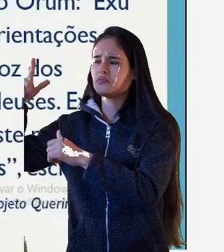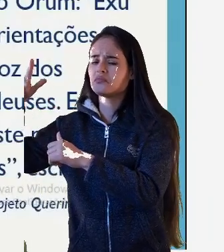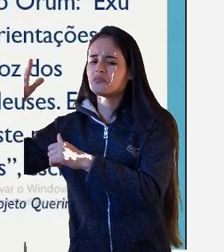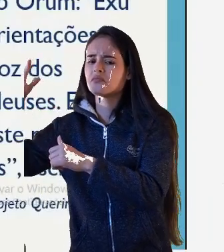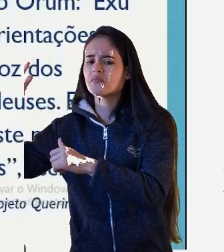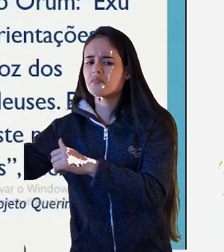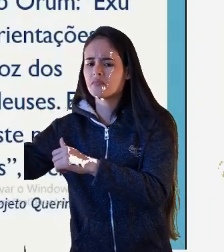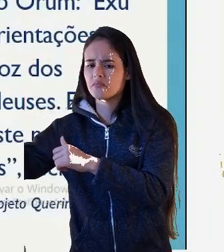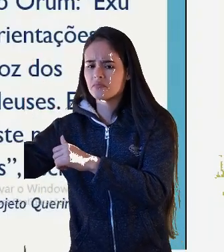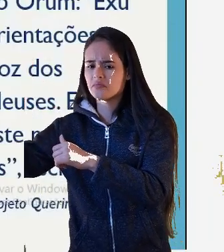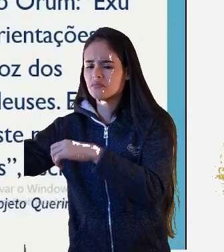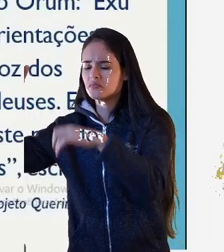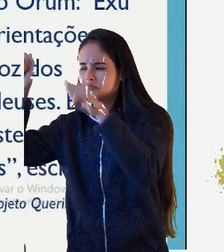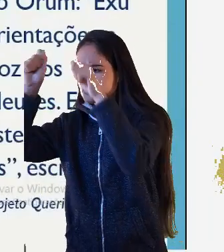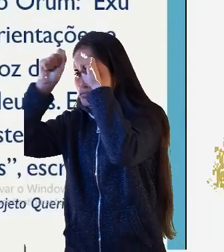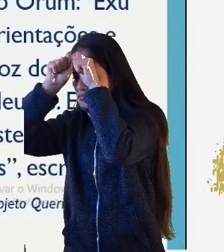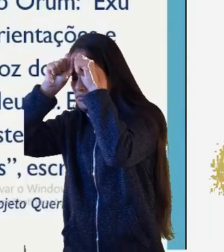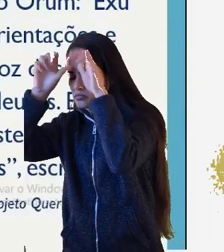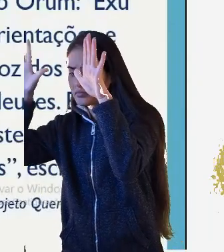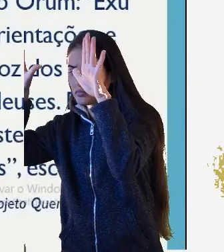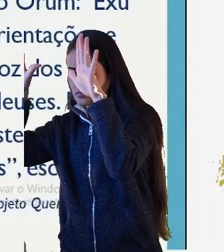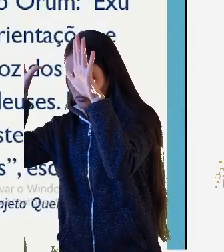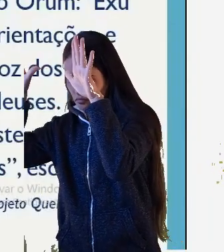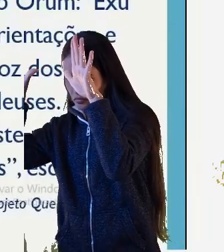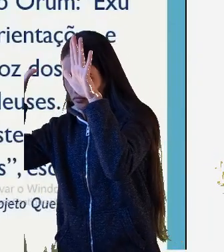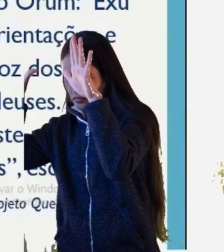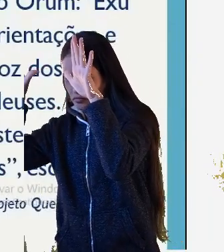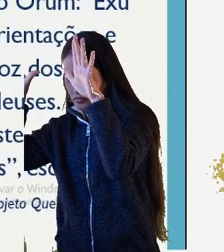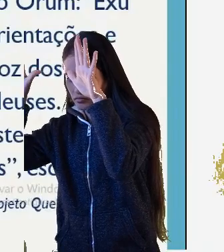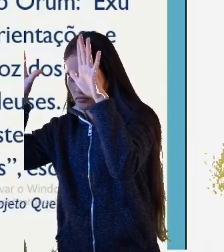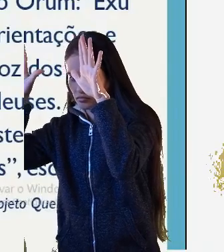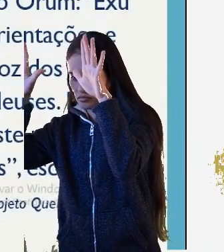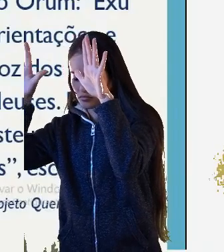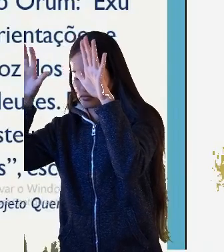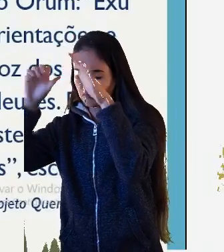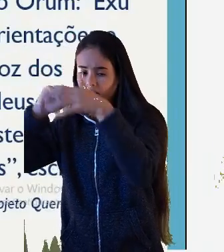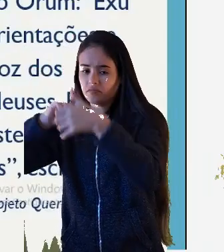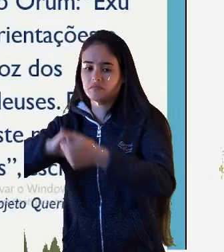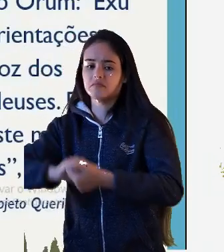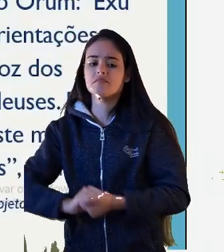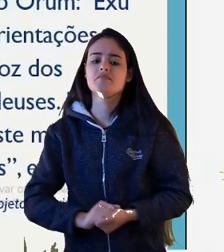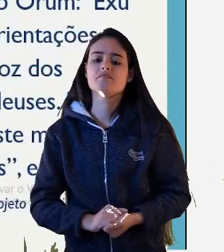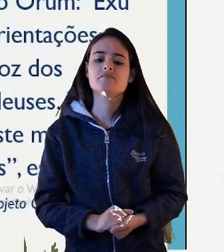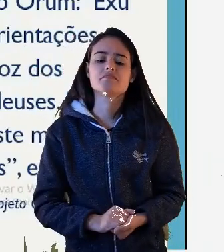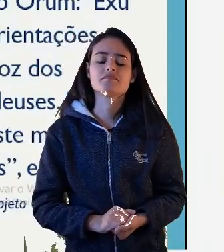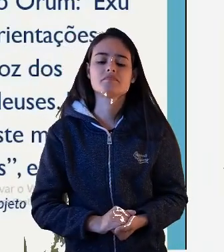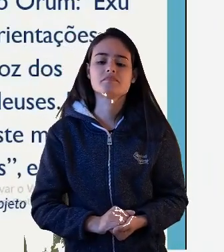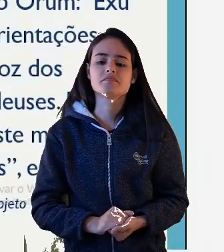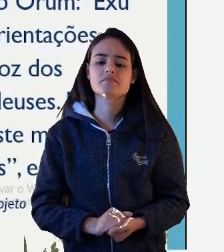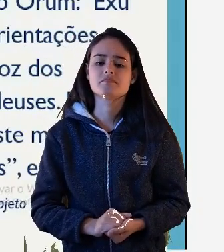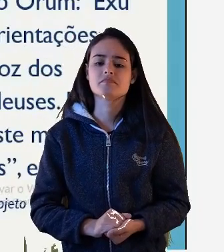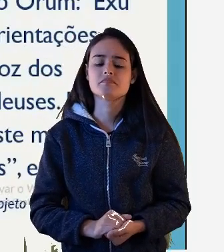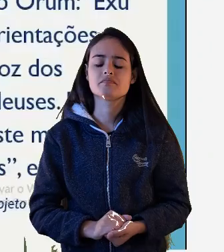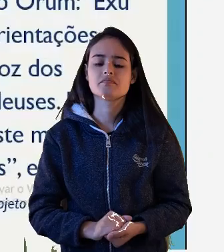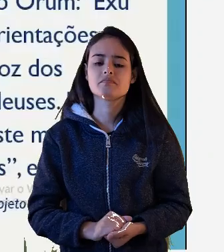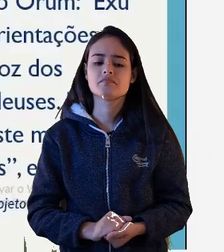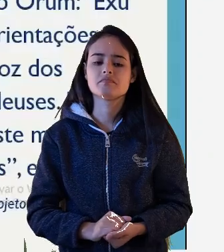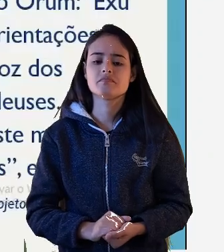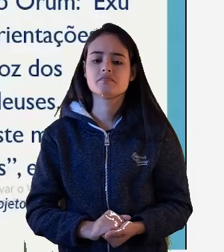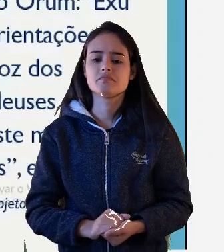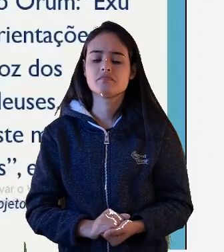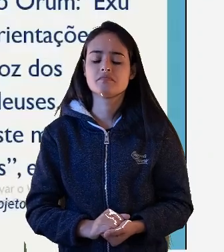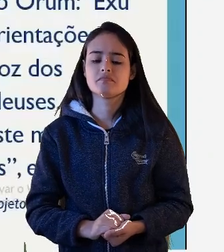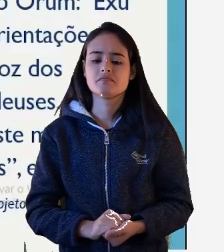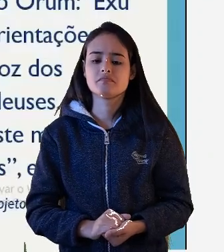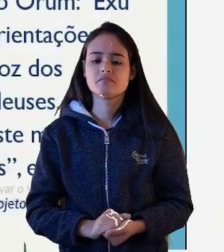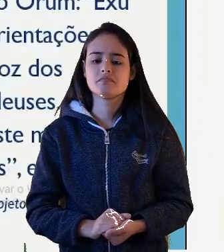E não achar que né, é do demônio, que é uma coisa horrorosa, que não sei o quê. Como eu disse, né, se o tridente de Netuno